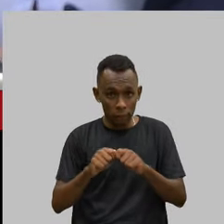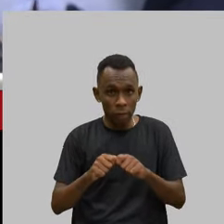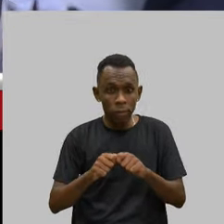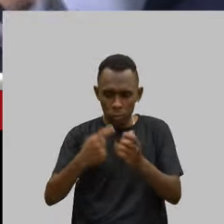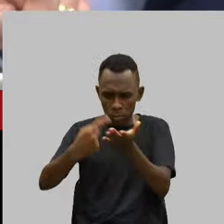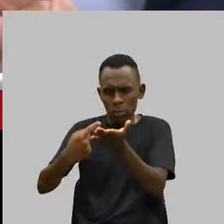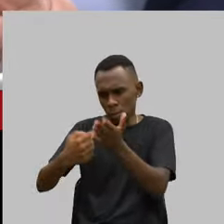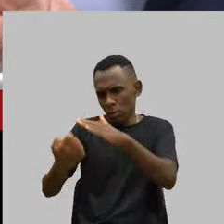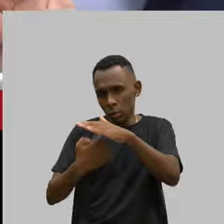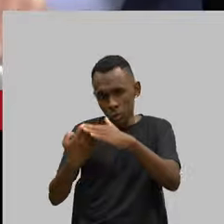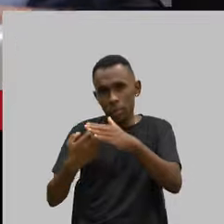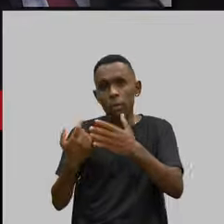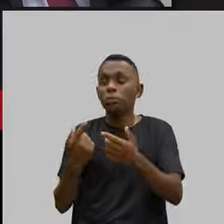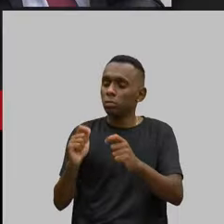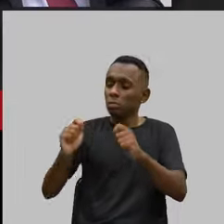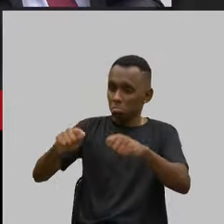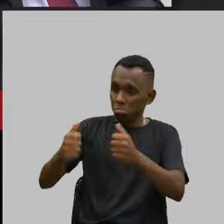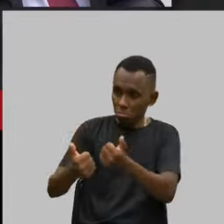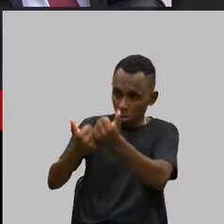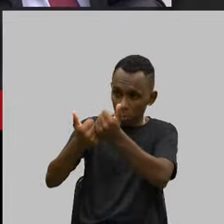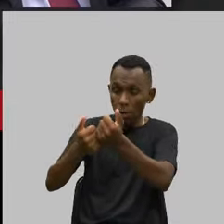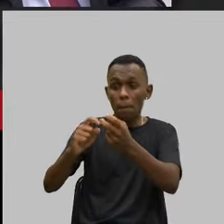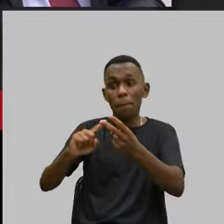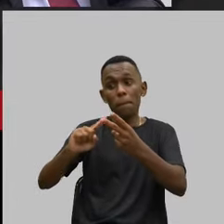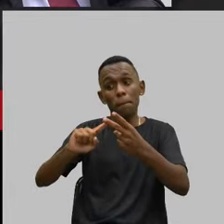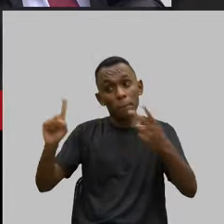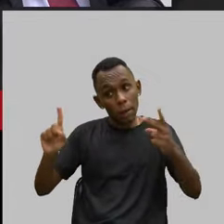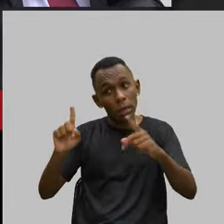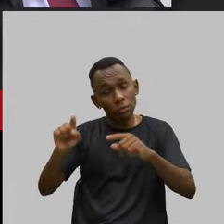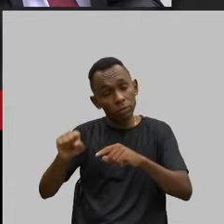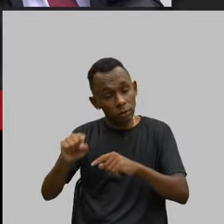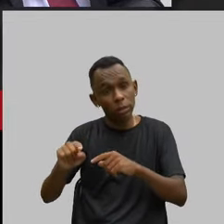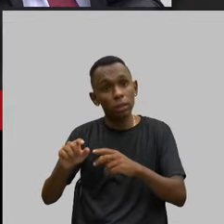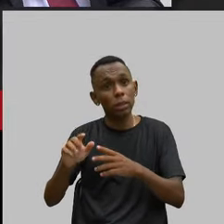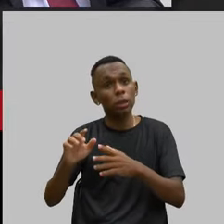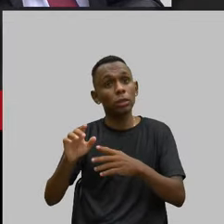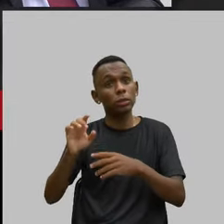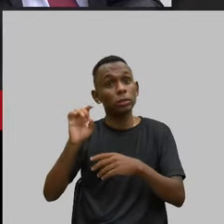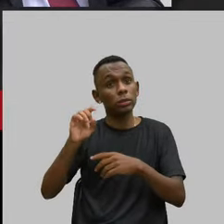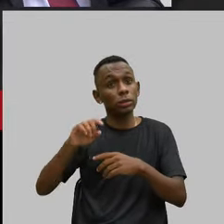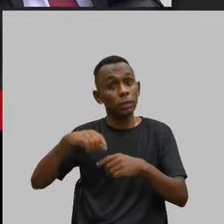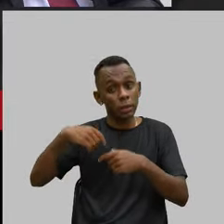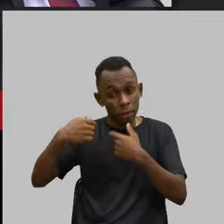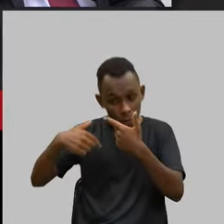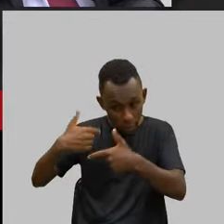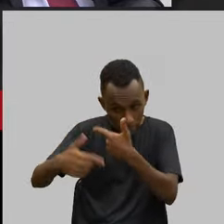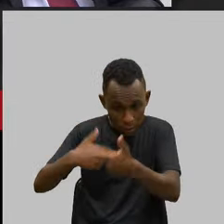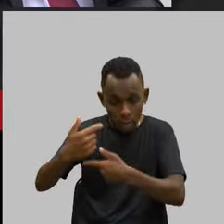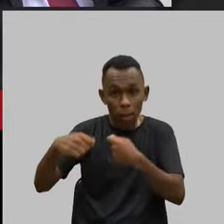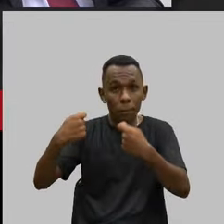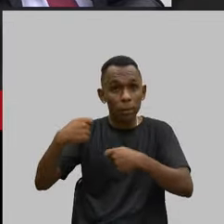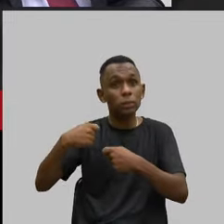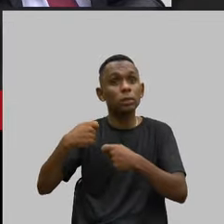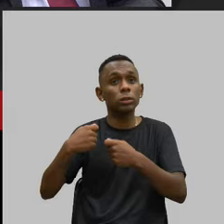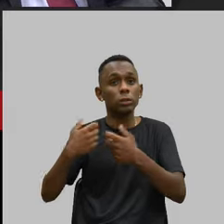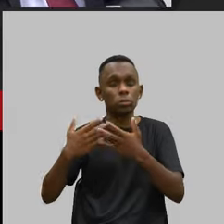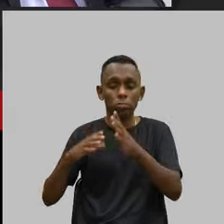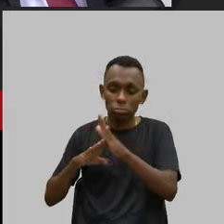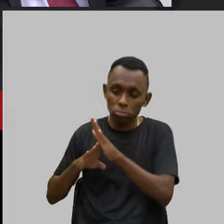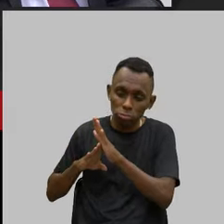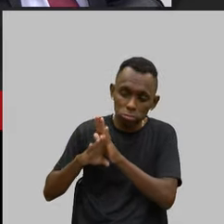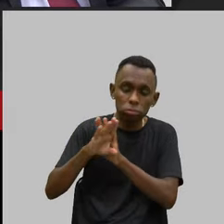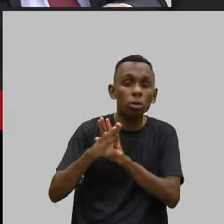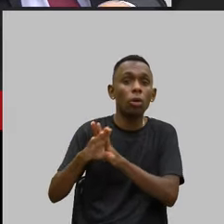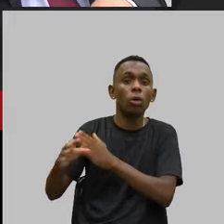empresa vou te dar esse benefício agora você tem que não só prometer você tem que gerar um aumento de arrecadação de